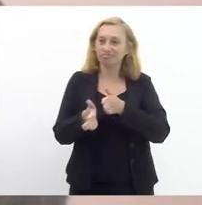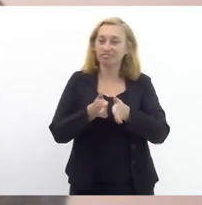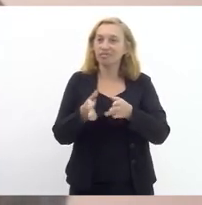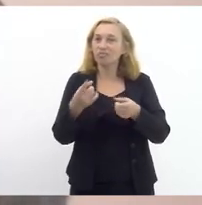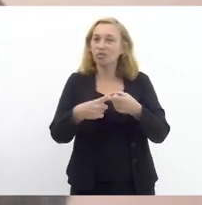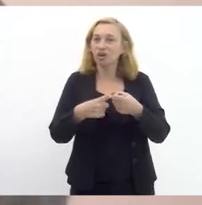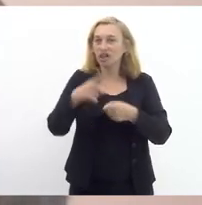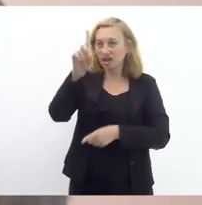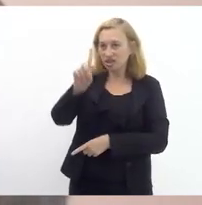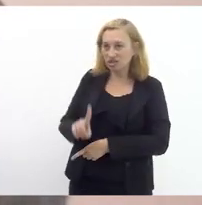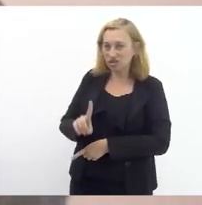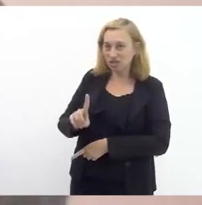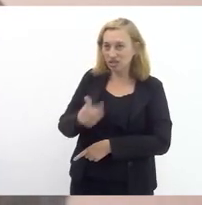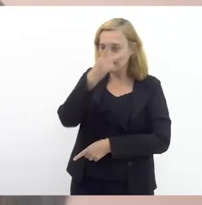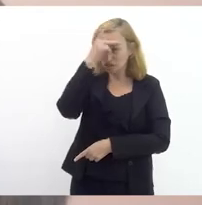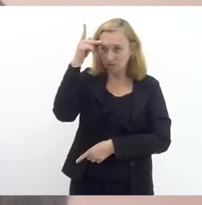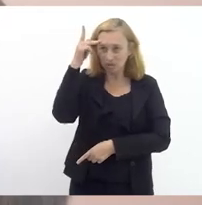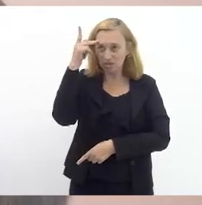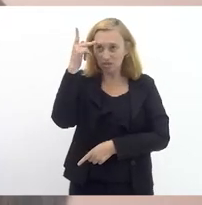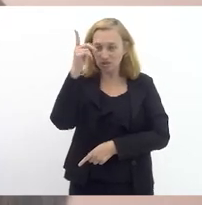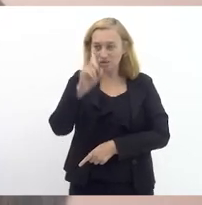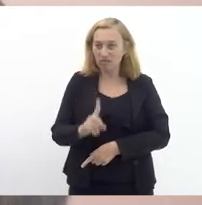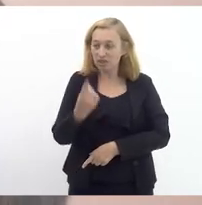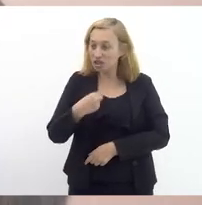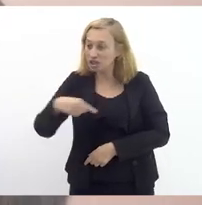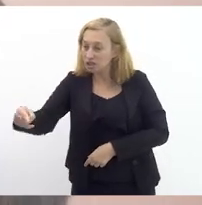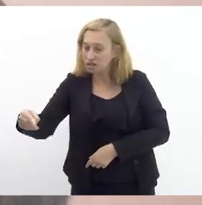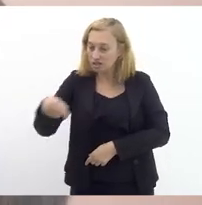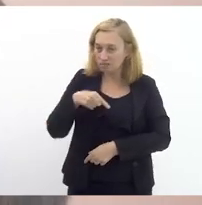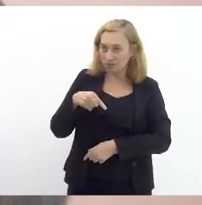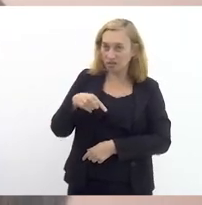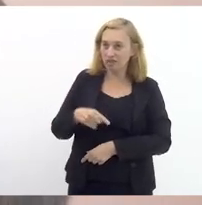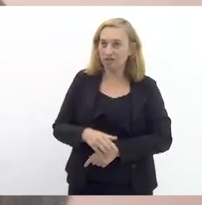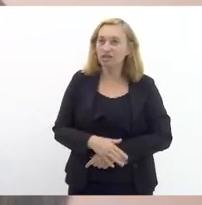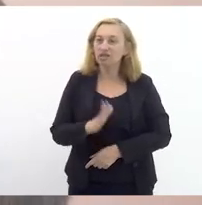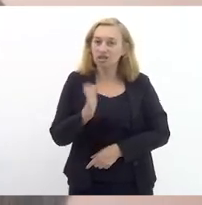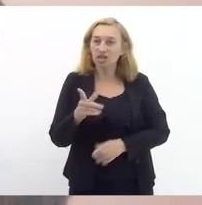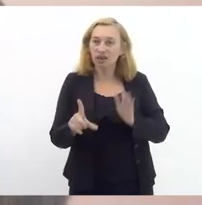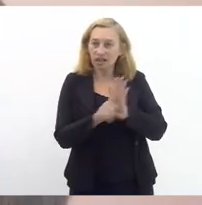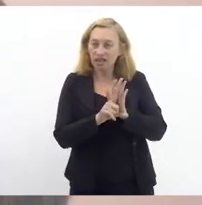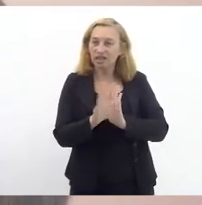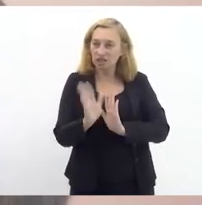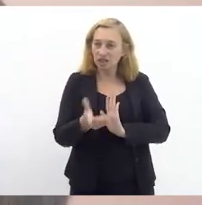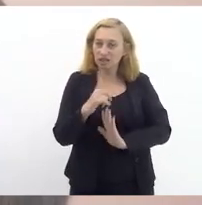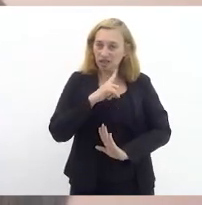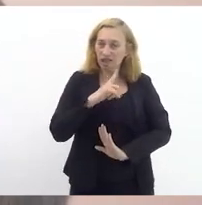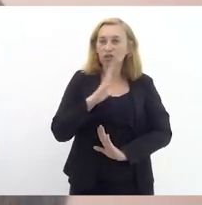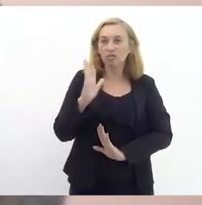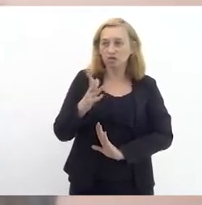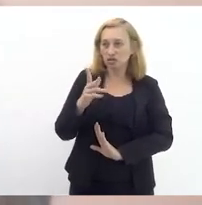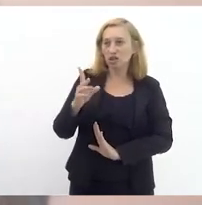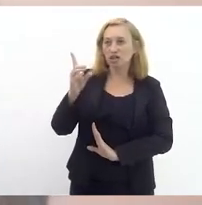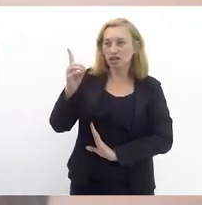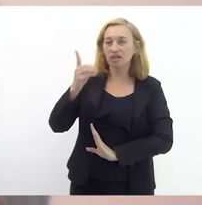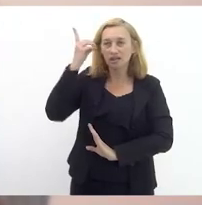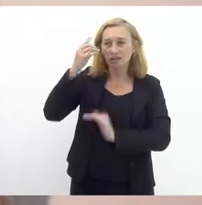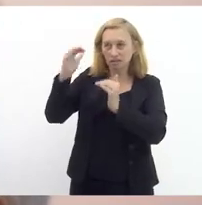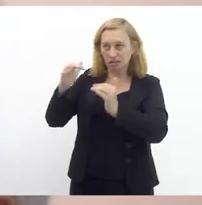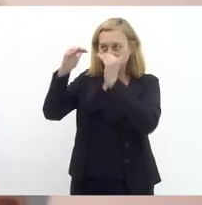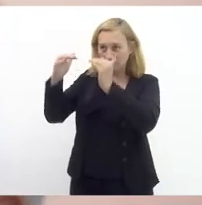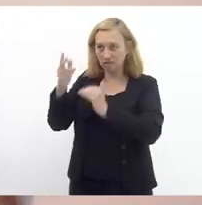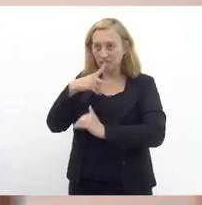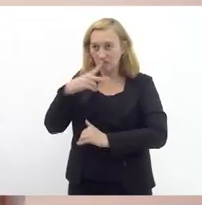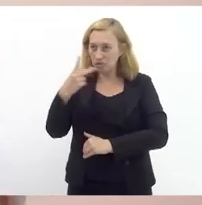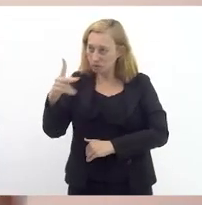é direito do cidadão fluminense ir e vir e, consequentemente, já tem leis, como Vossa Excelência já colocou, de vossa autoria,